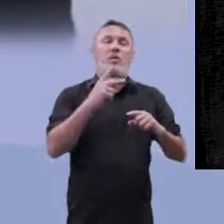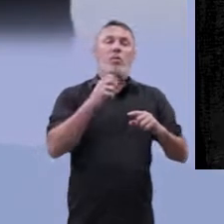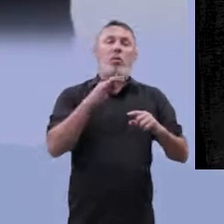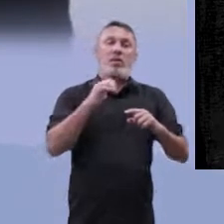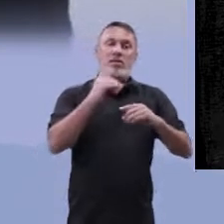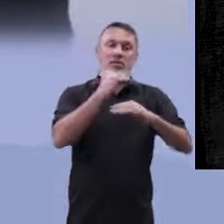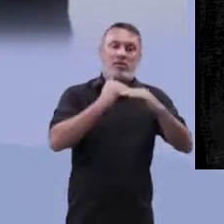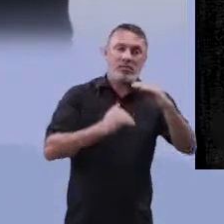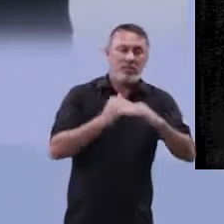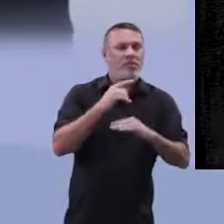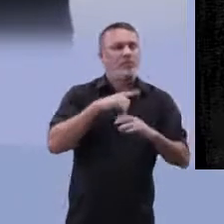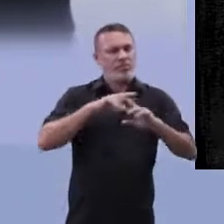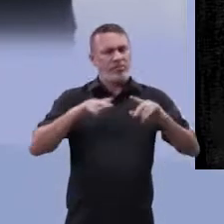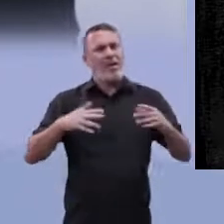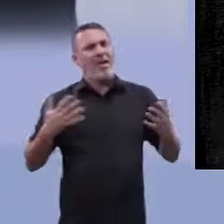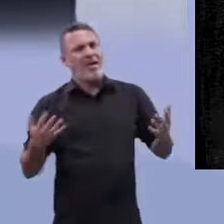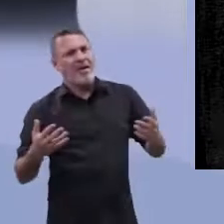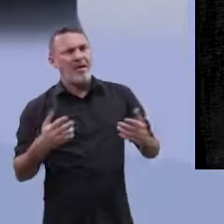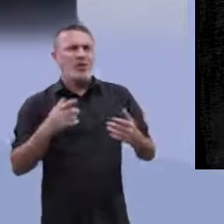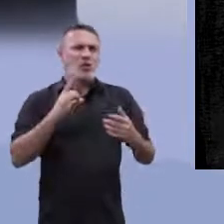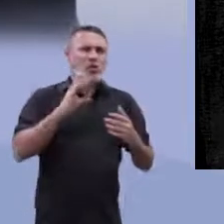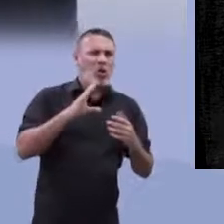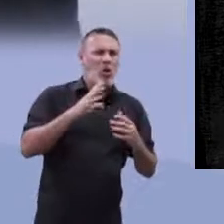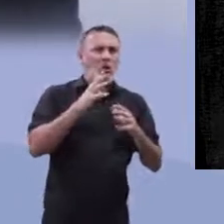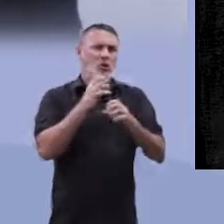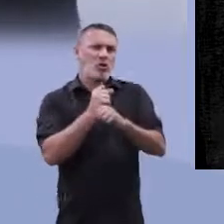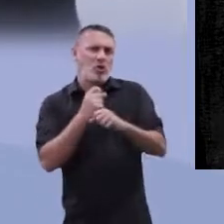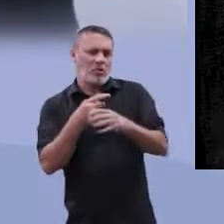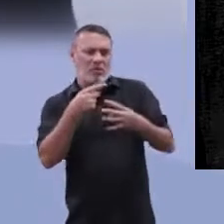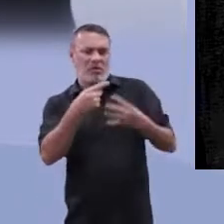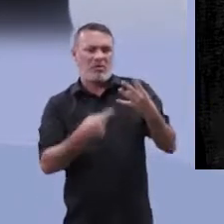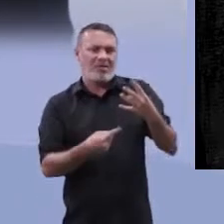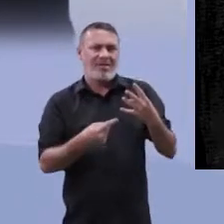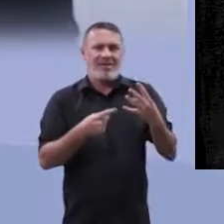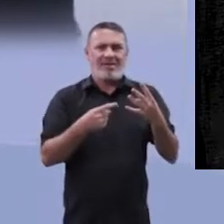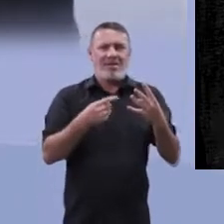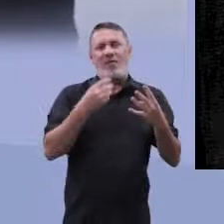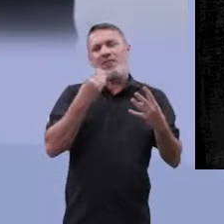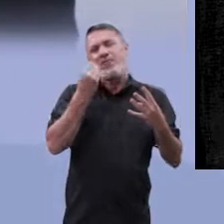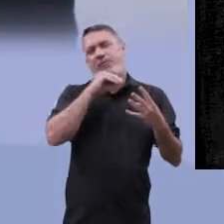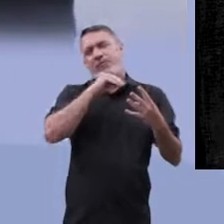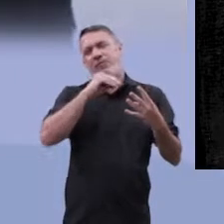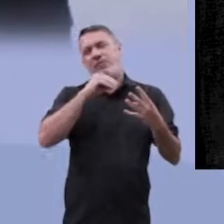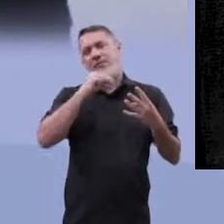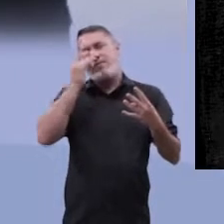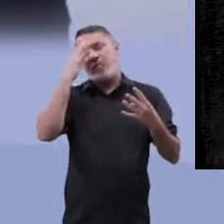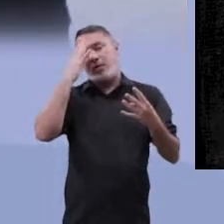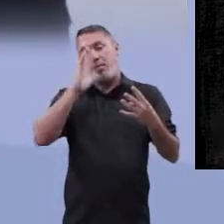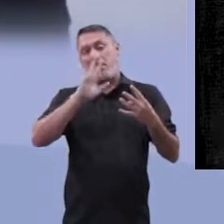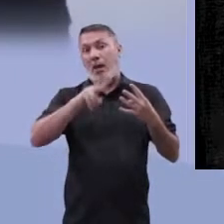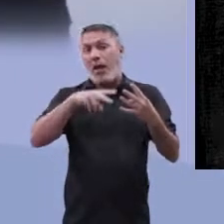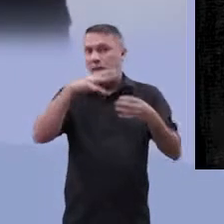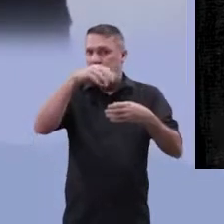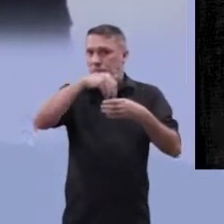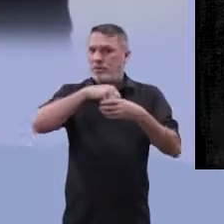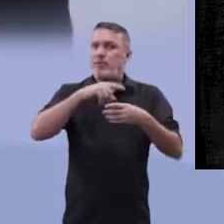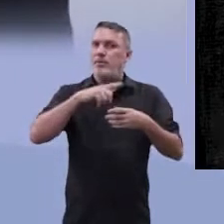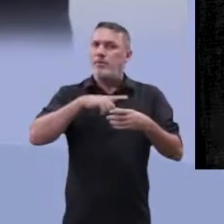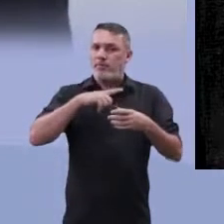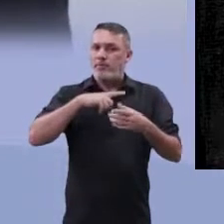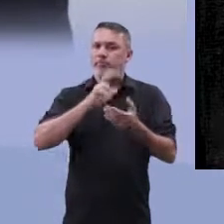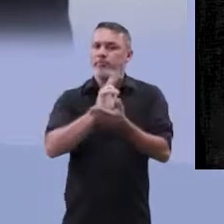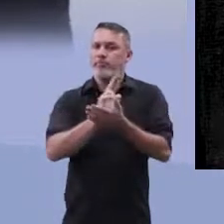Tem que dominar, meu hacker. Aí você fala para mim, professor, somar, subtrair, multiplicar e dividir, muito fácil, muito